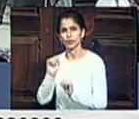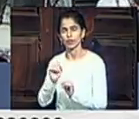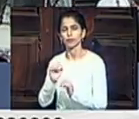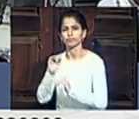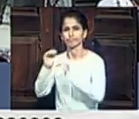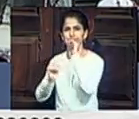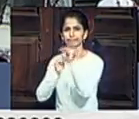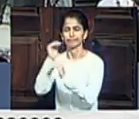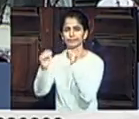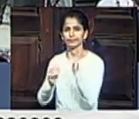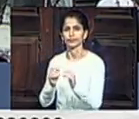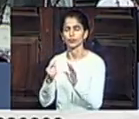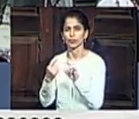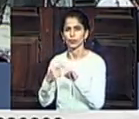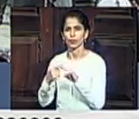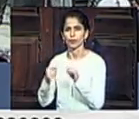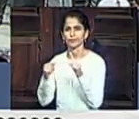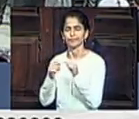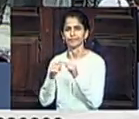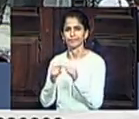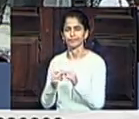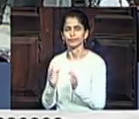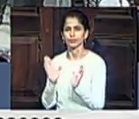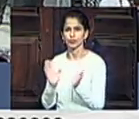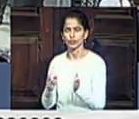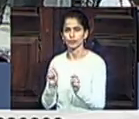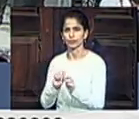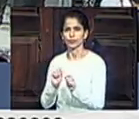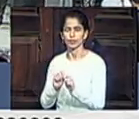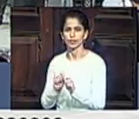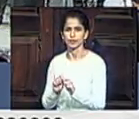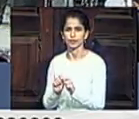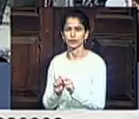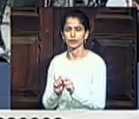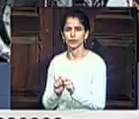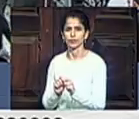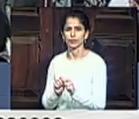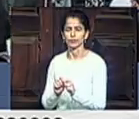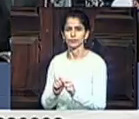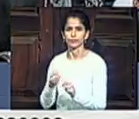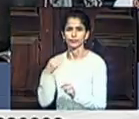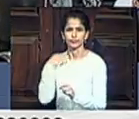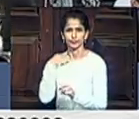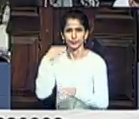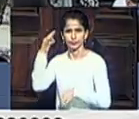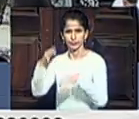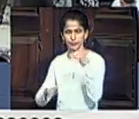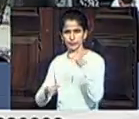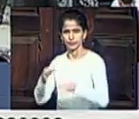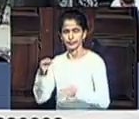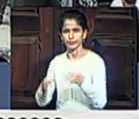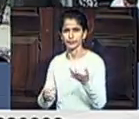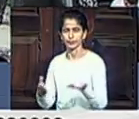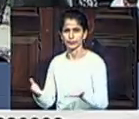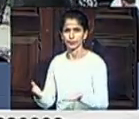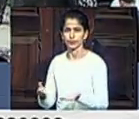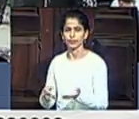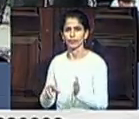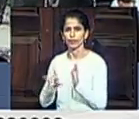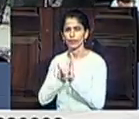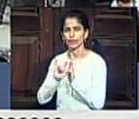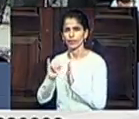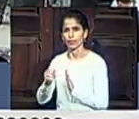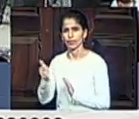porque ela se espelha no que fez o Tribunal de Justiça através da Lei